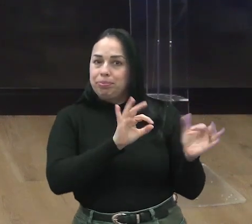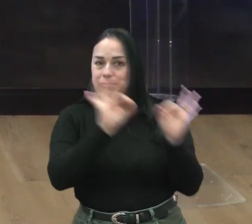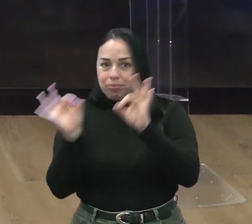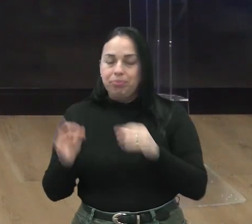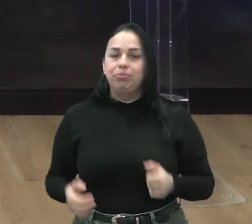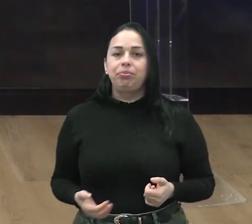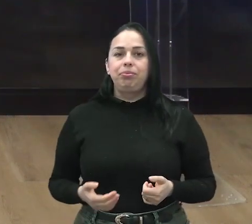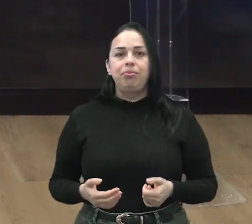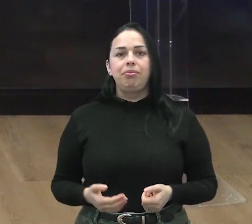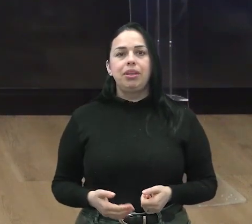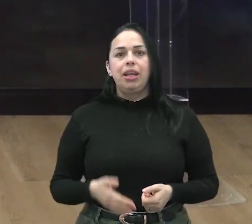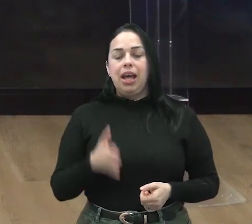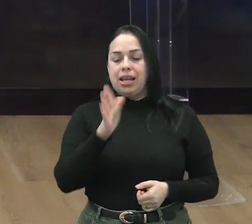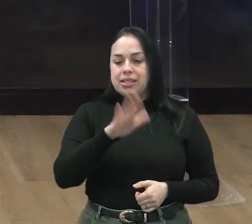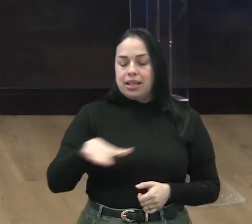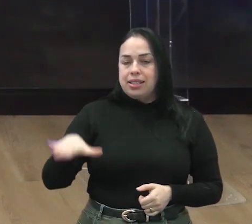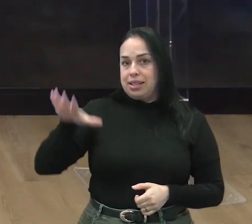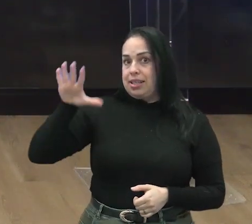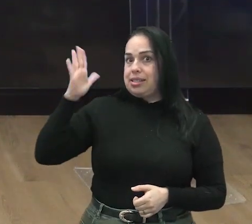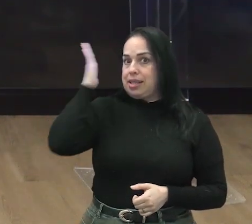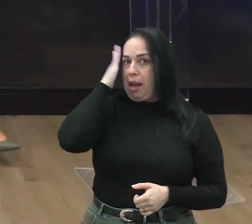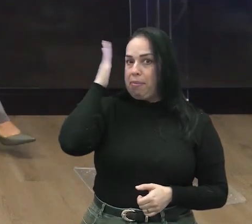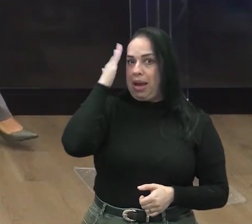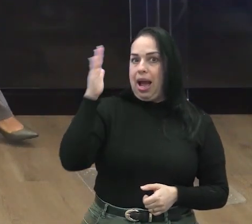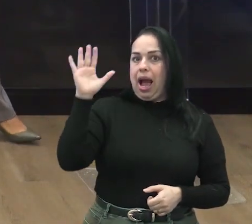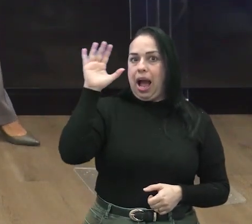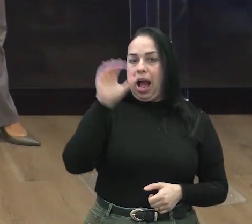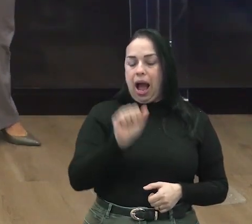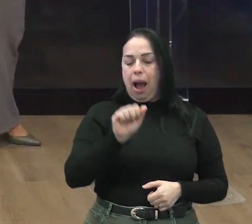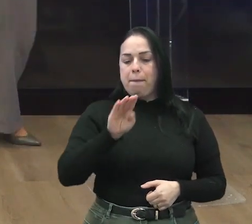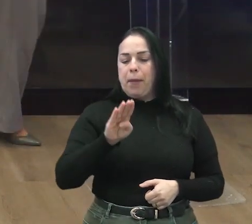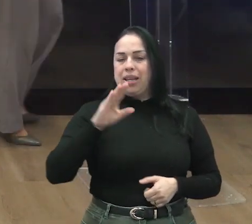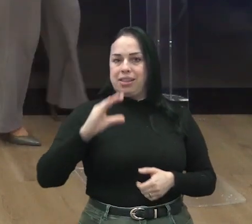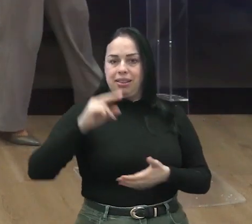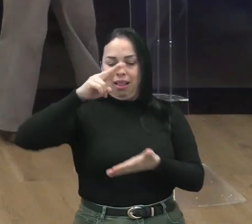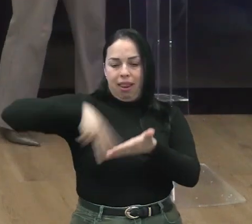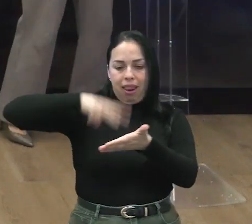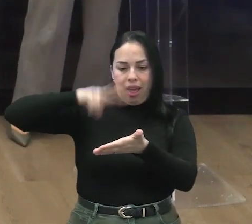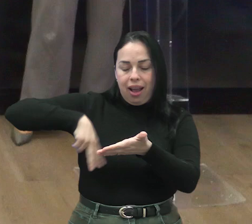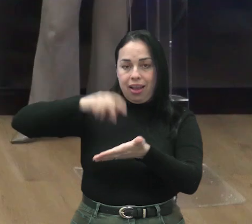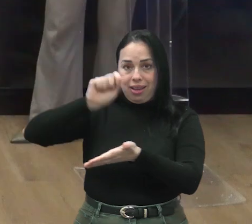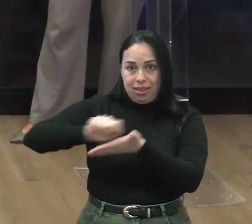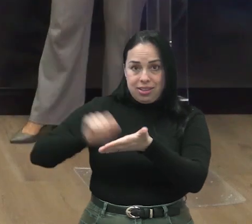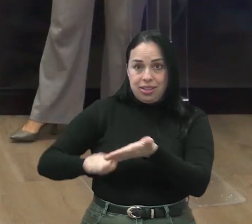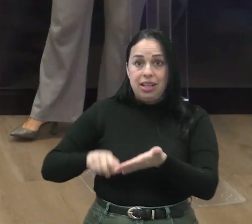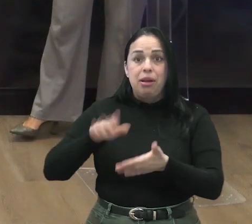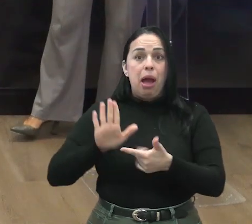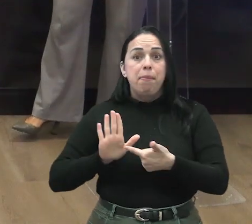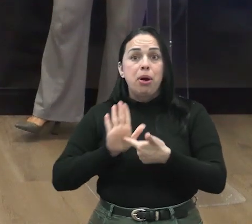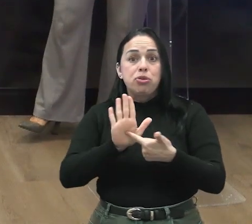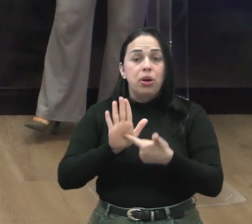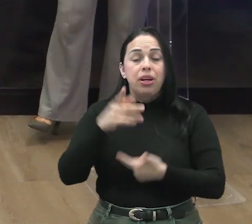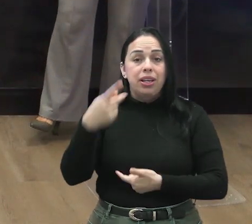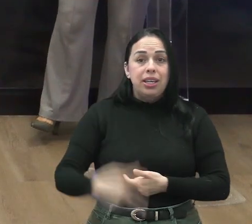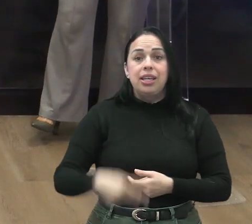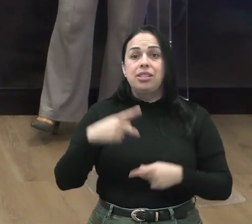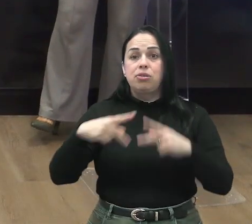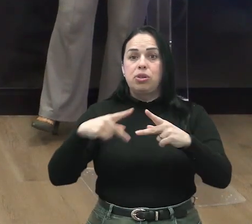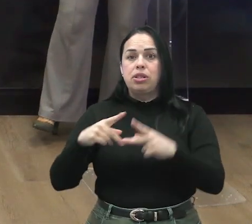O índice de criança alfabetizada, divulgado pelo Ministério da Educação, mostrou que São José dos Campos atingiu